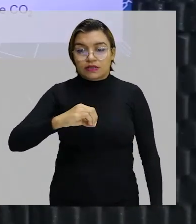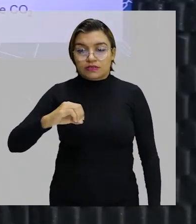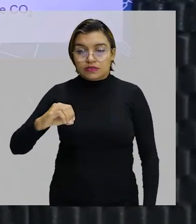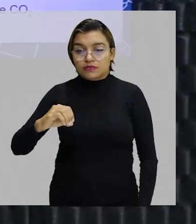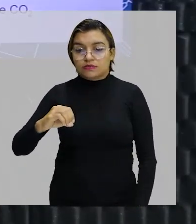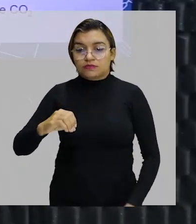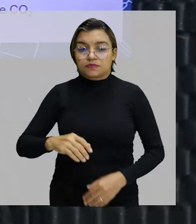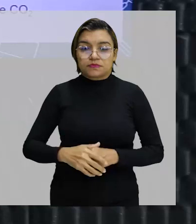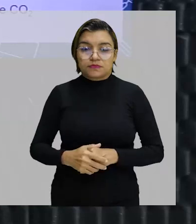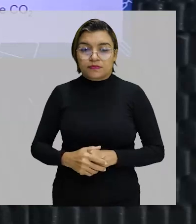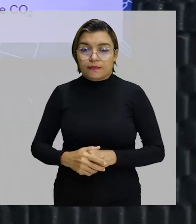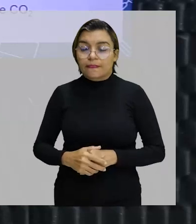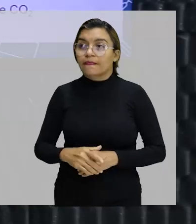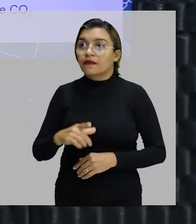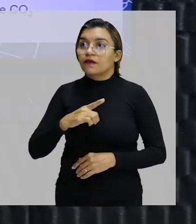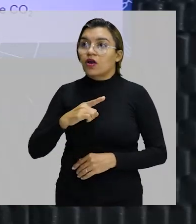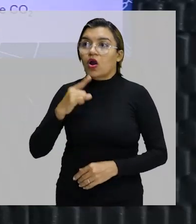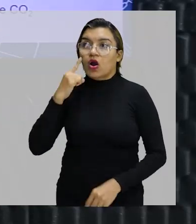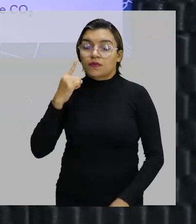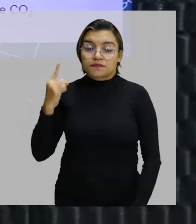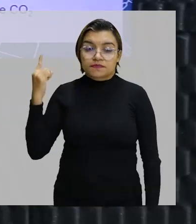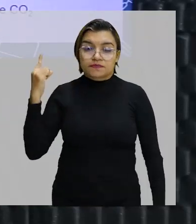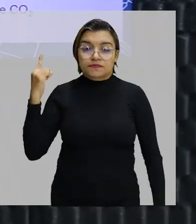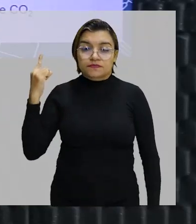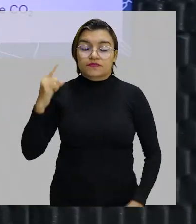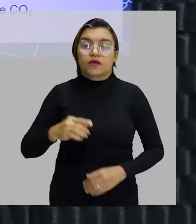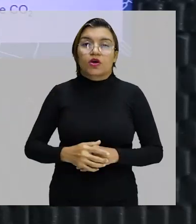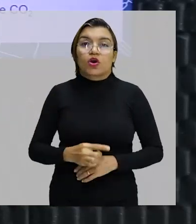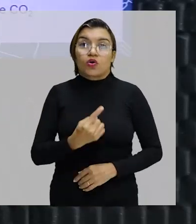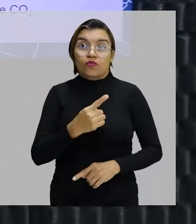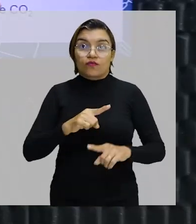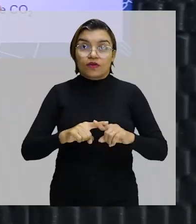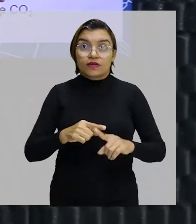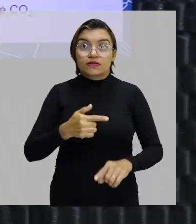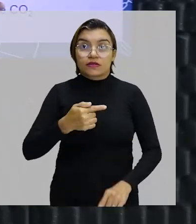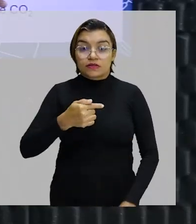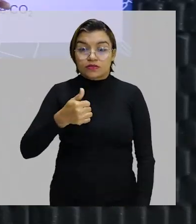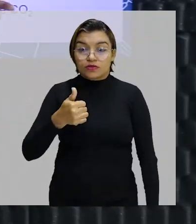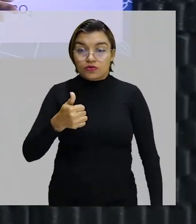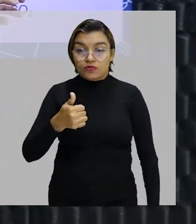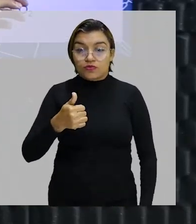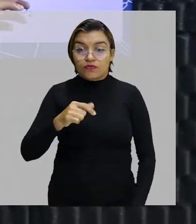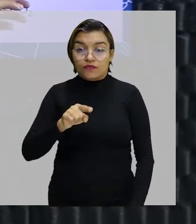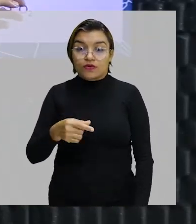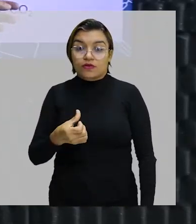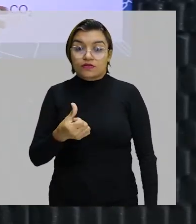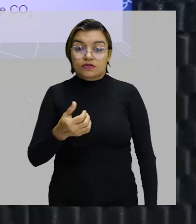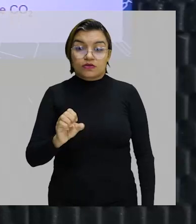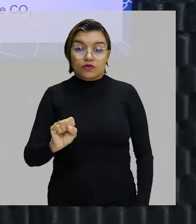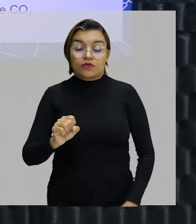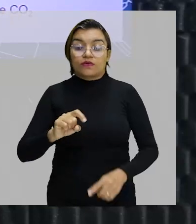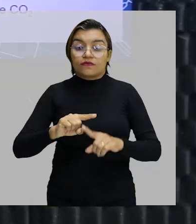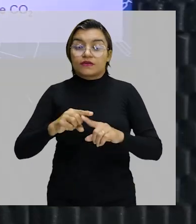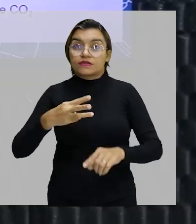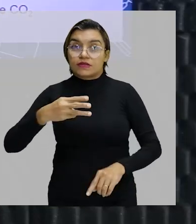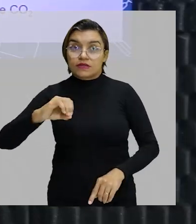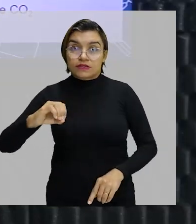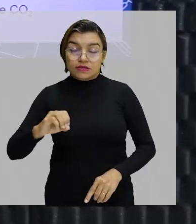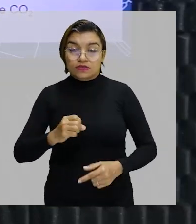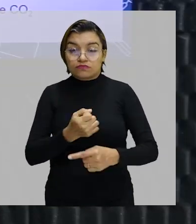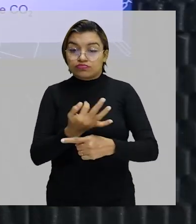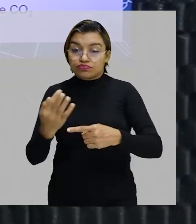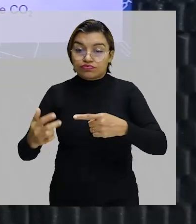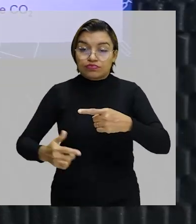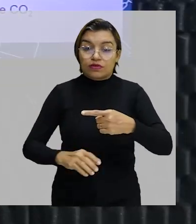vou ficar com essa expressão, 1 vezes 71,68 vezes 300, dividido